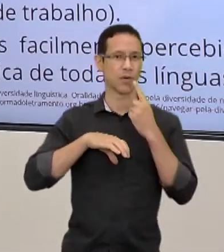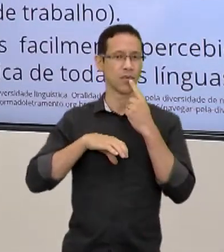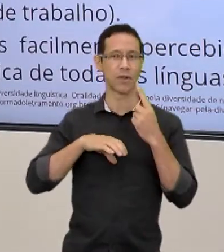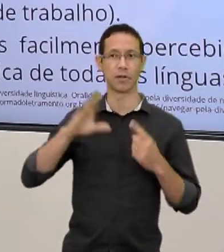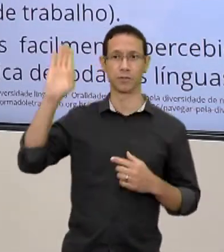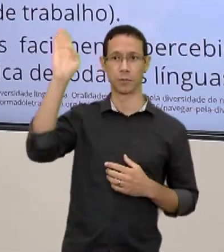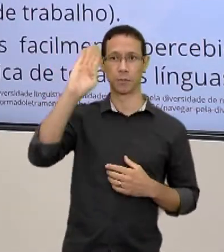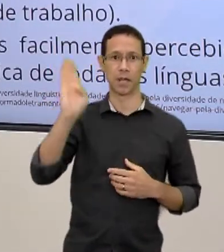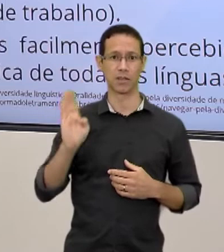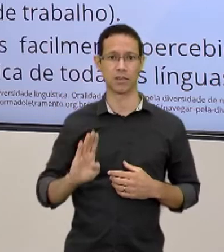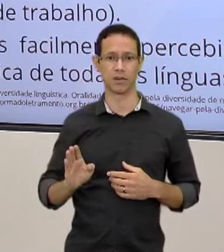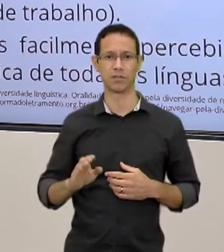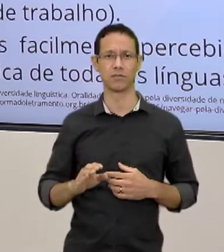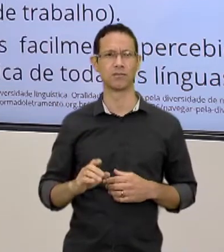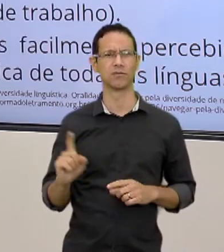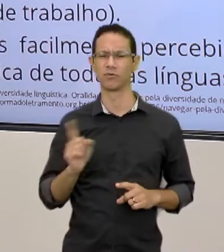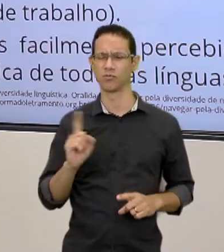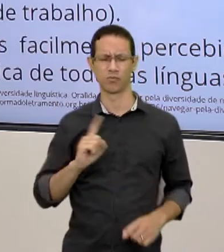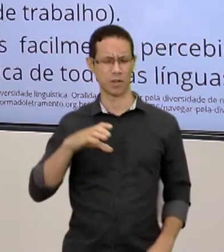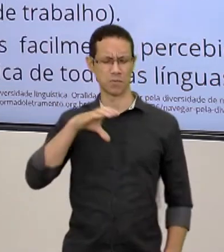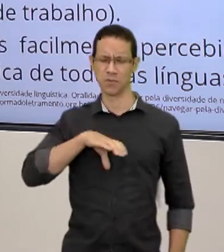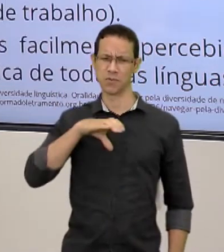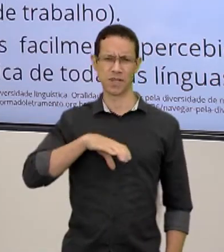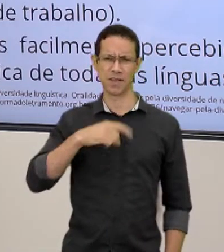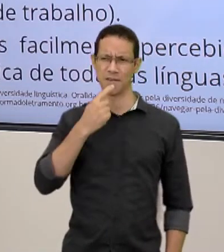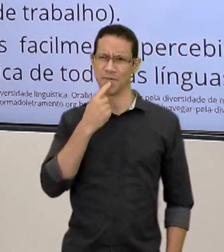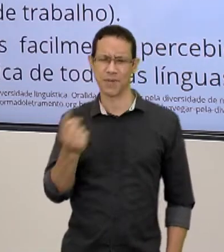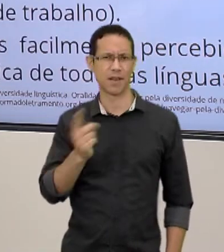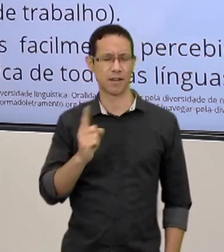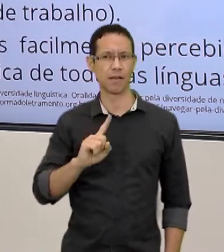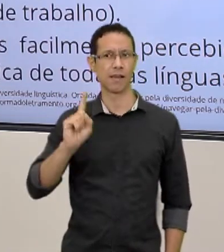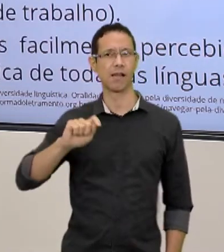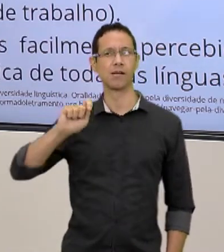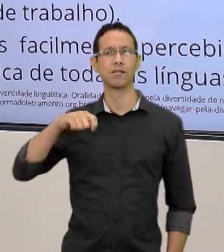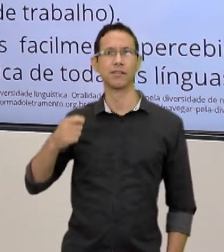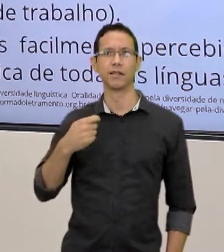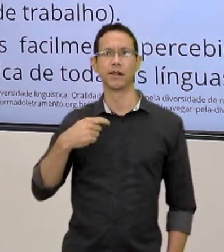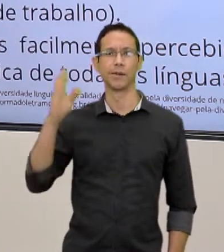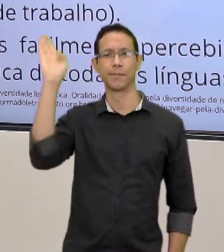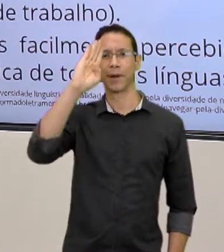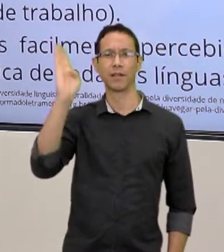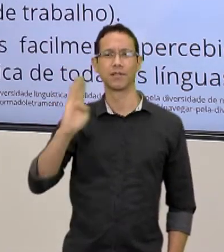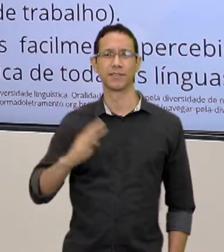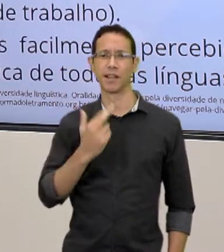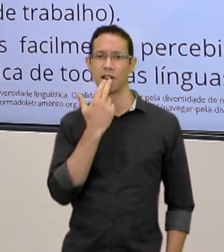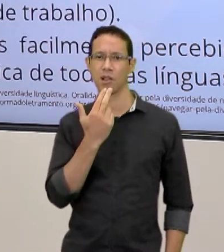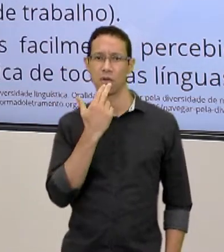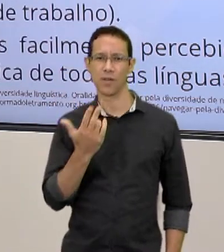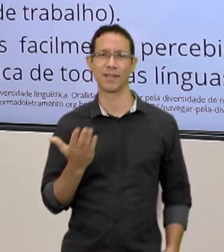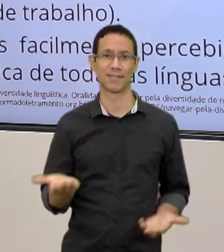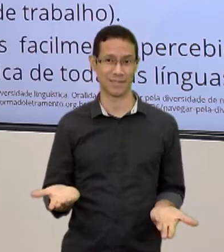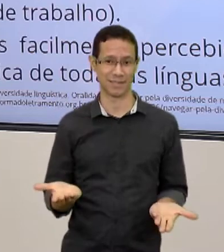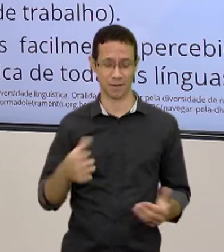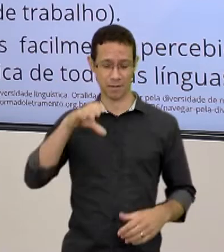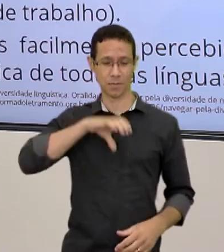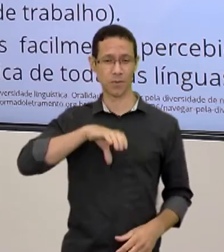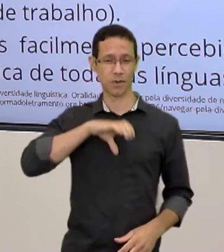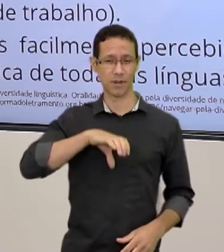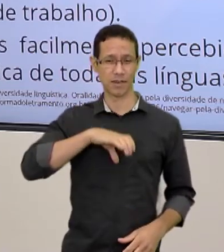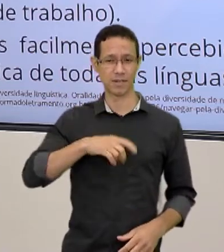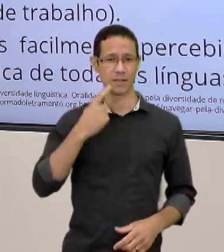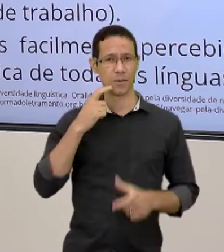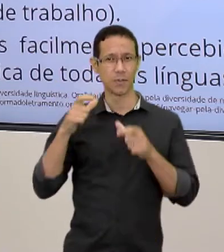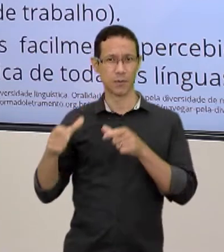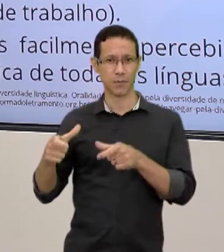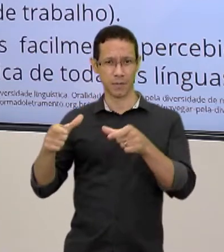só brasileiro. Ah, não é português não, a gente fala o brasileiro. Então, observando aí essa diversidade. O português que é falado ali em